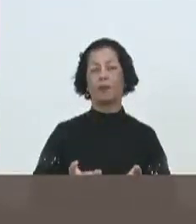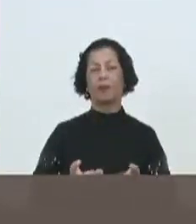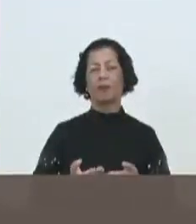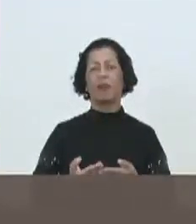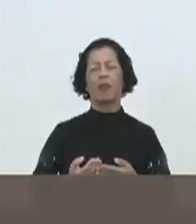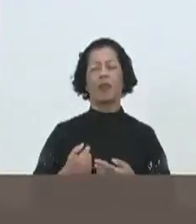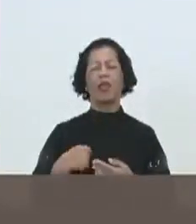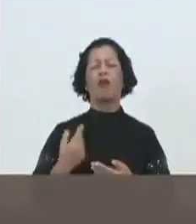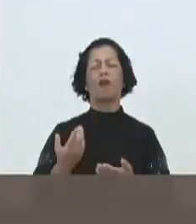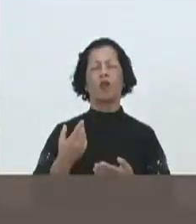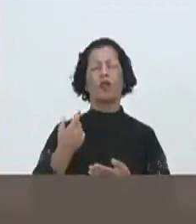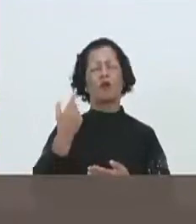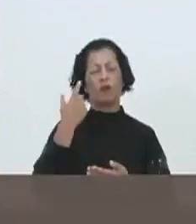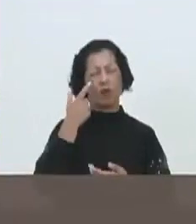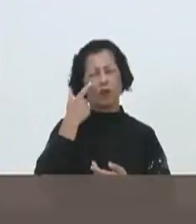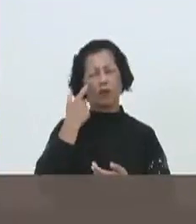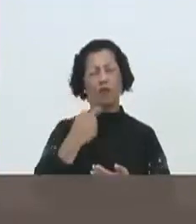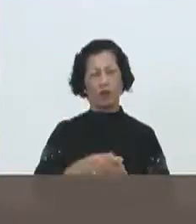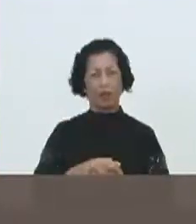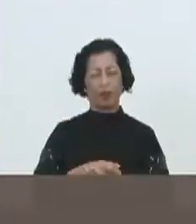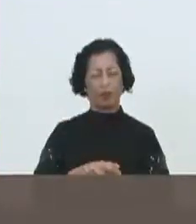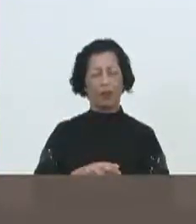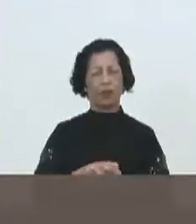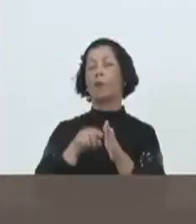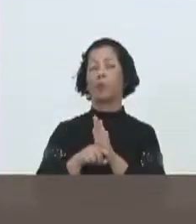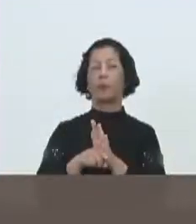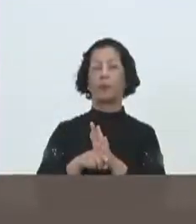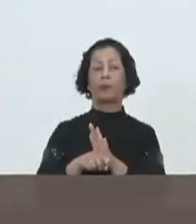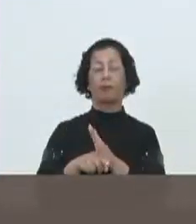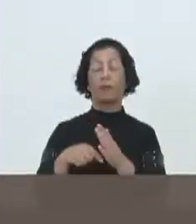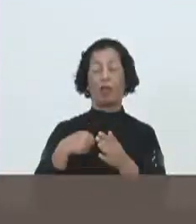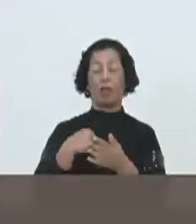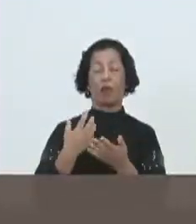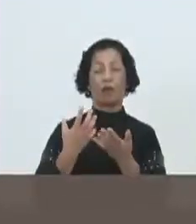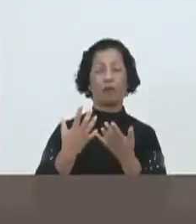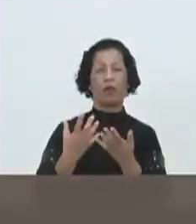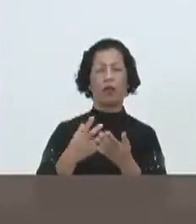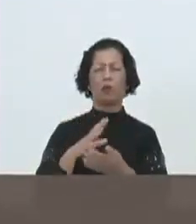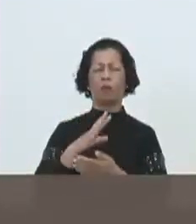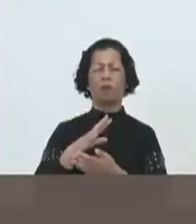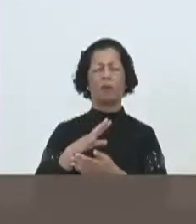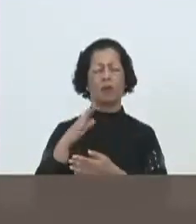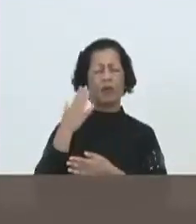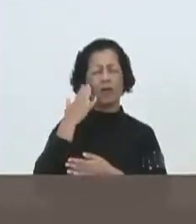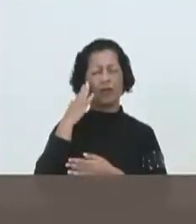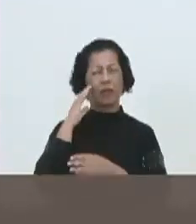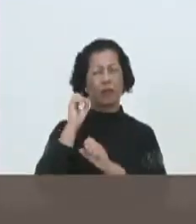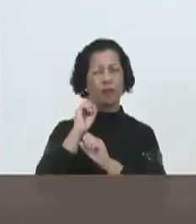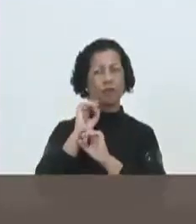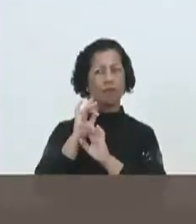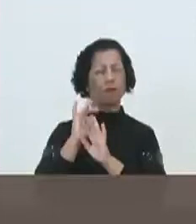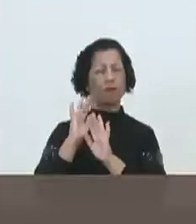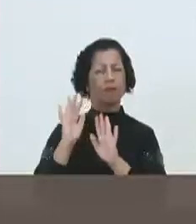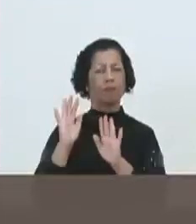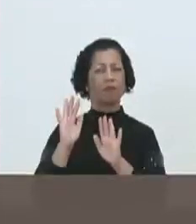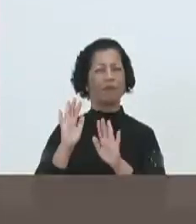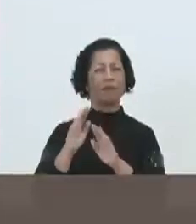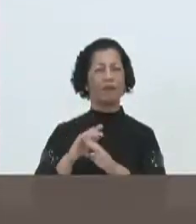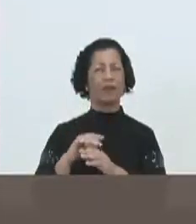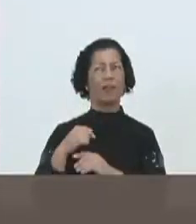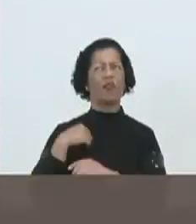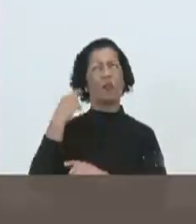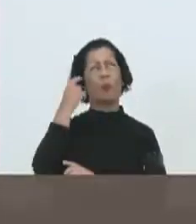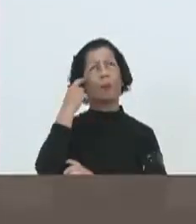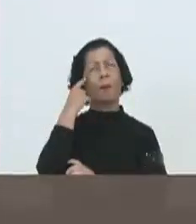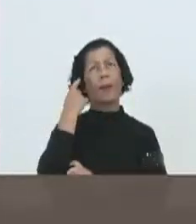Considero que a prefeitura ela está a serviço deixar bem claro que eu gostar eu às vezes até pergunto Mas